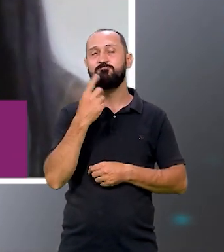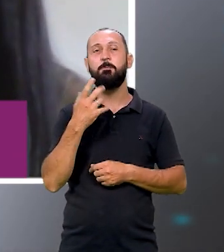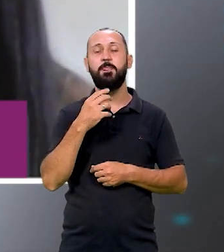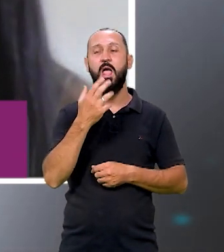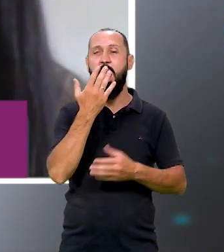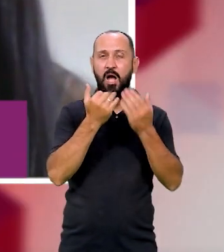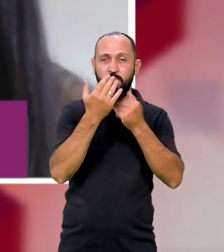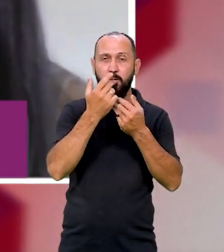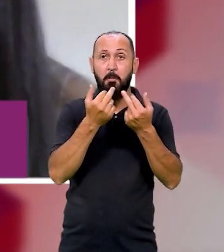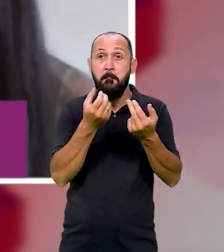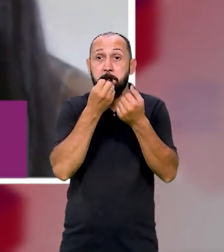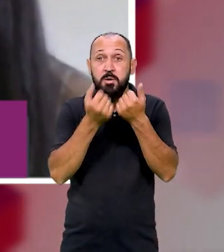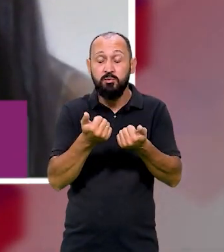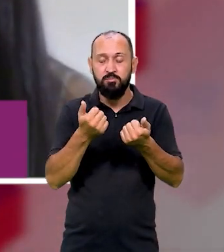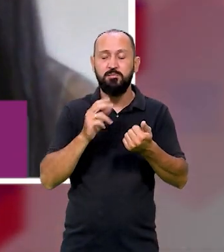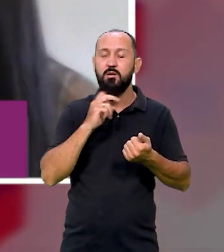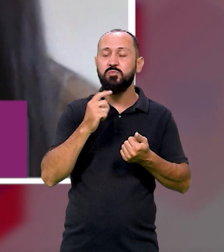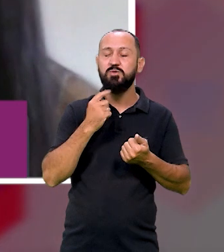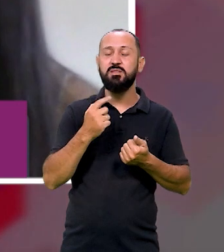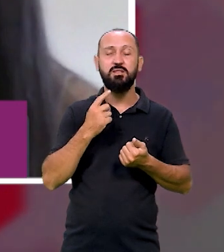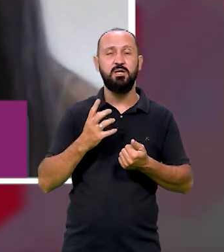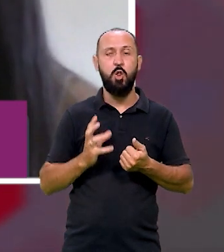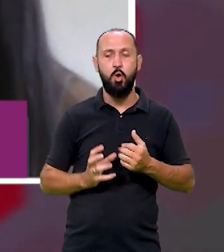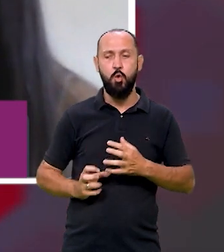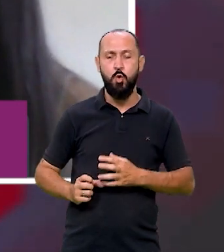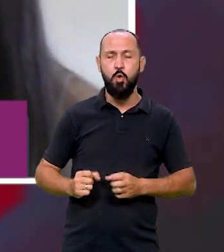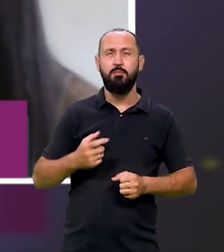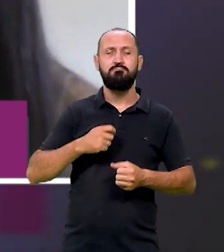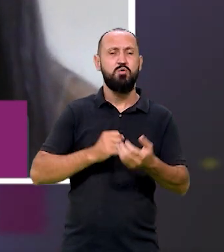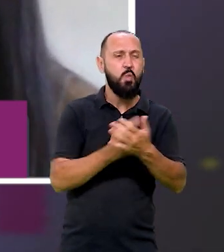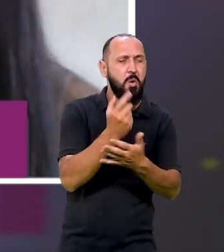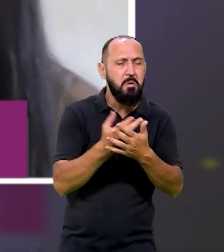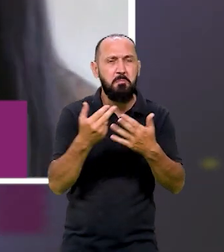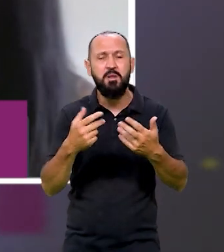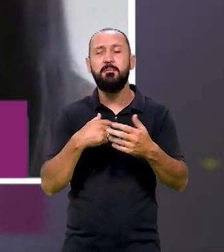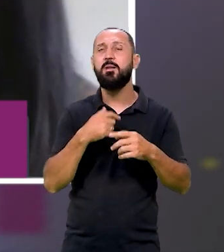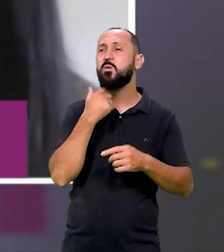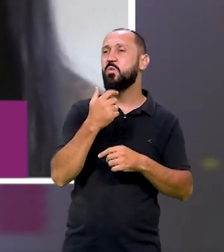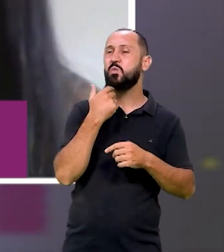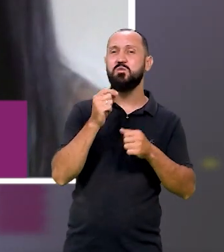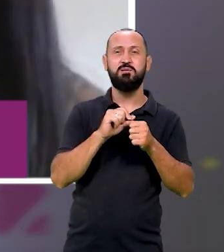Ingerir Exatamente, orientação,